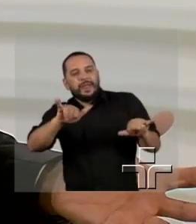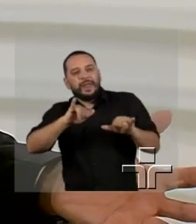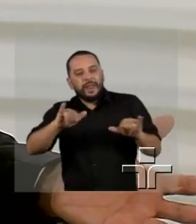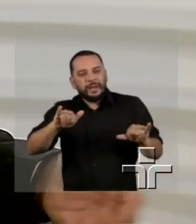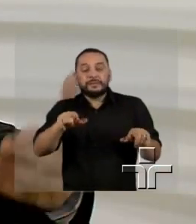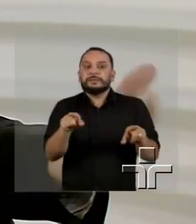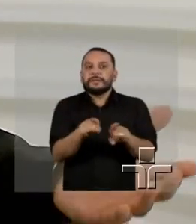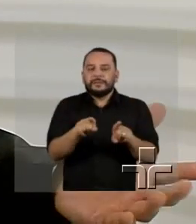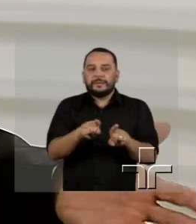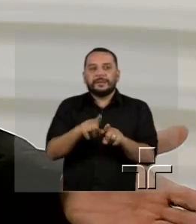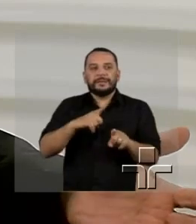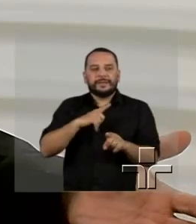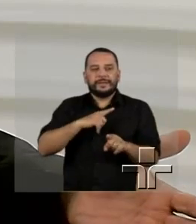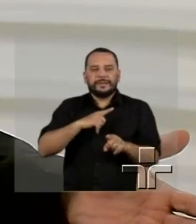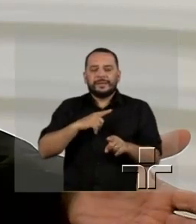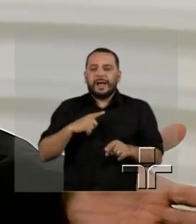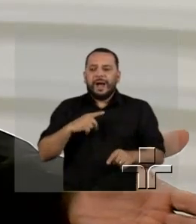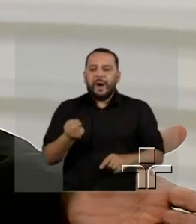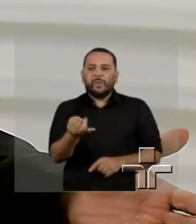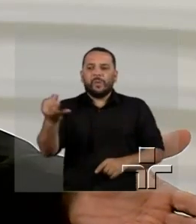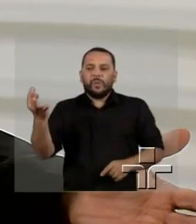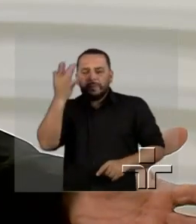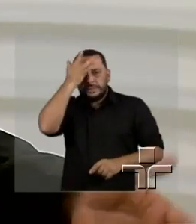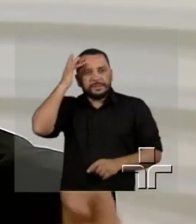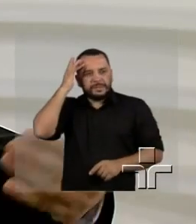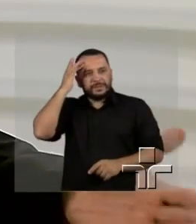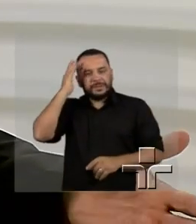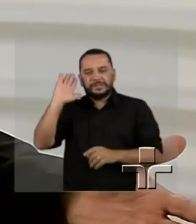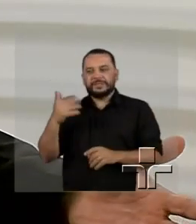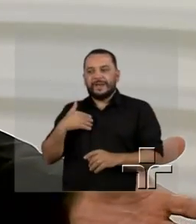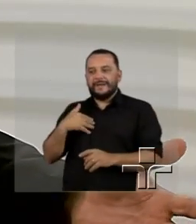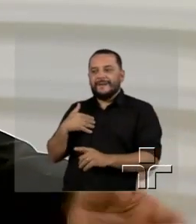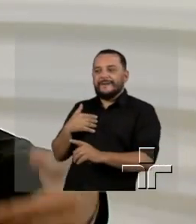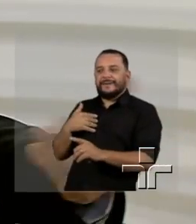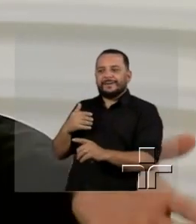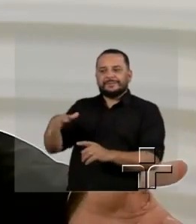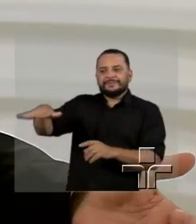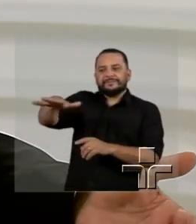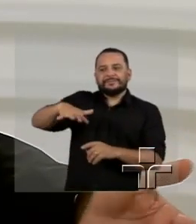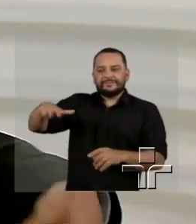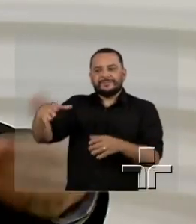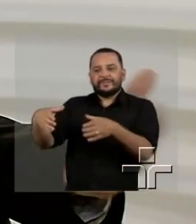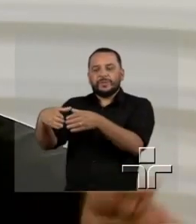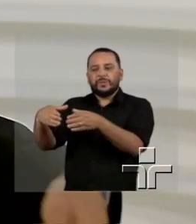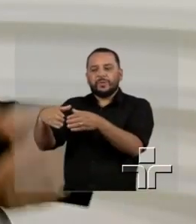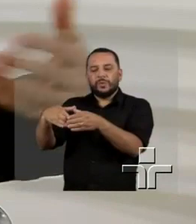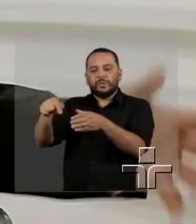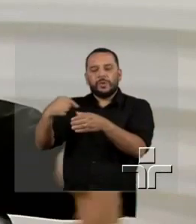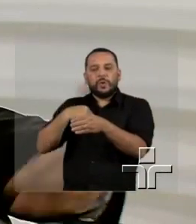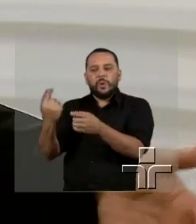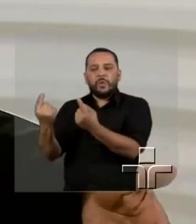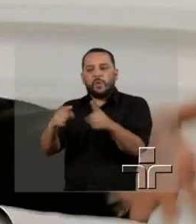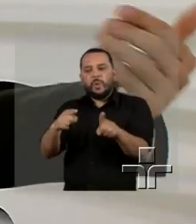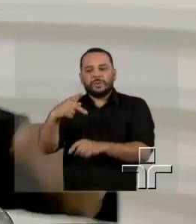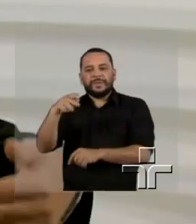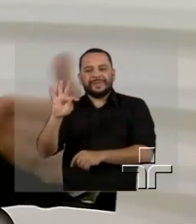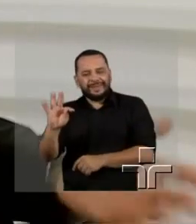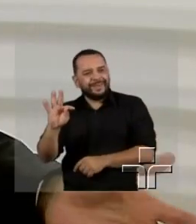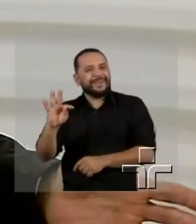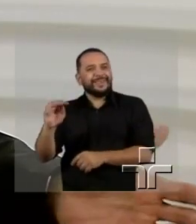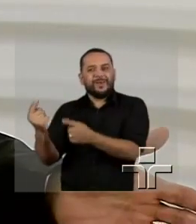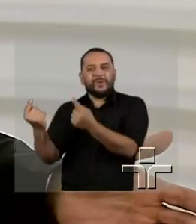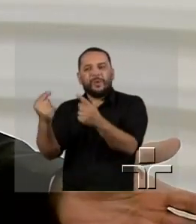e no governo como chefe do Poder Executivo. Agora, o porquê disso daí tem